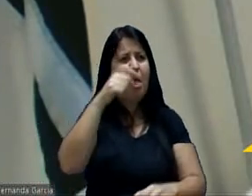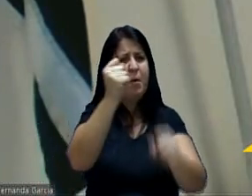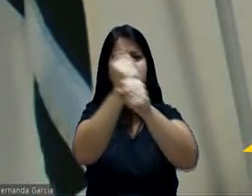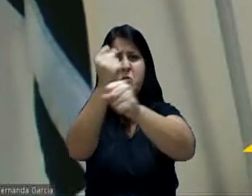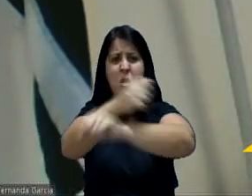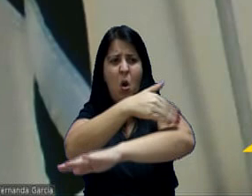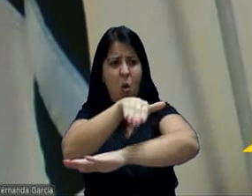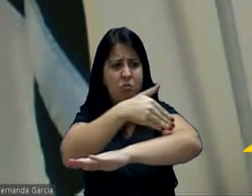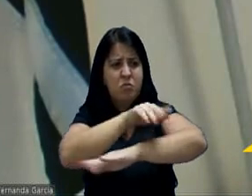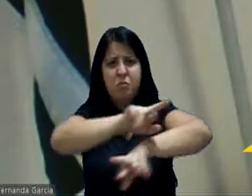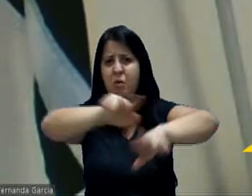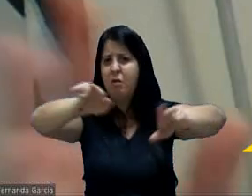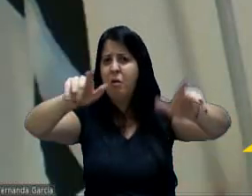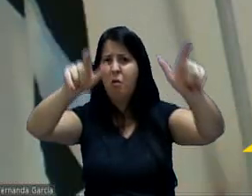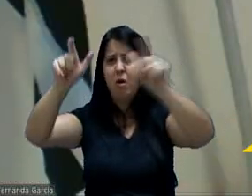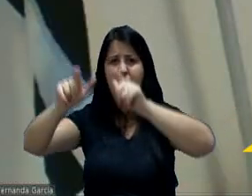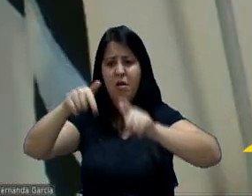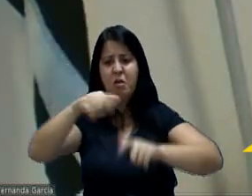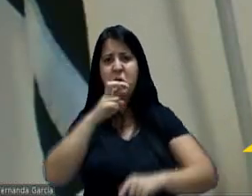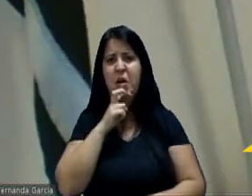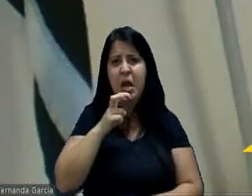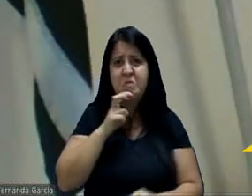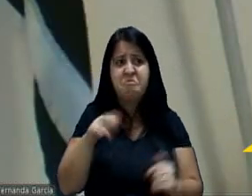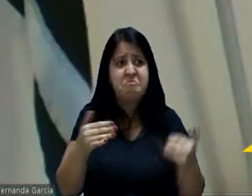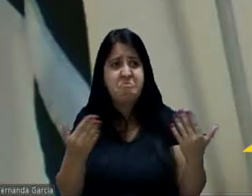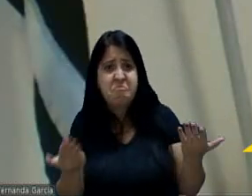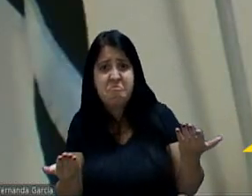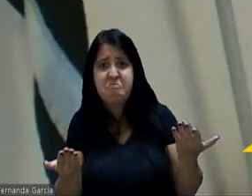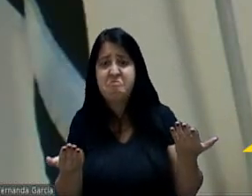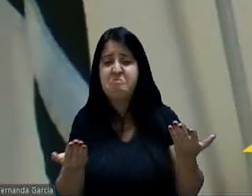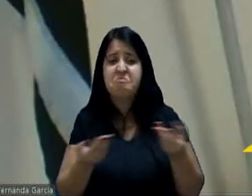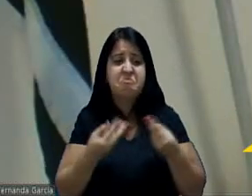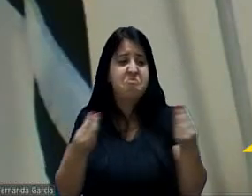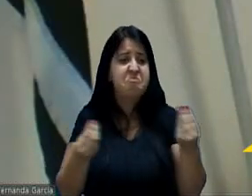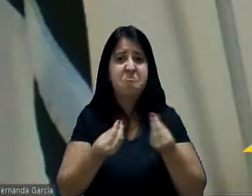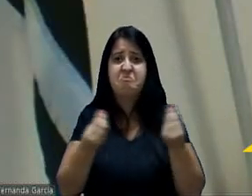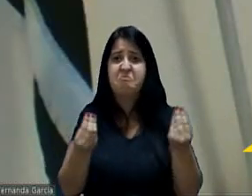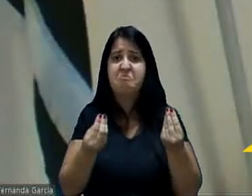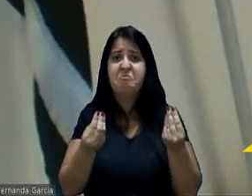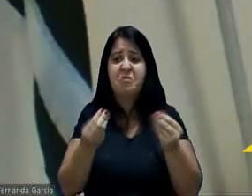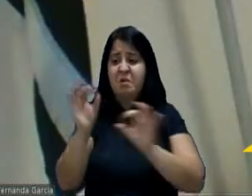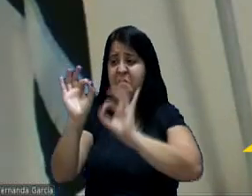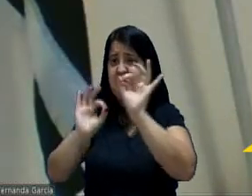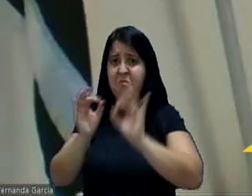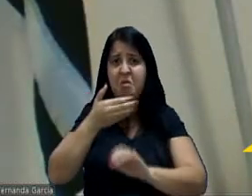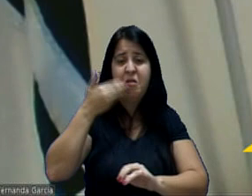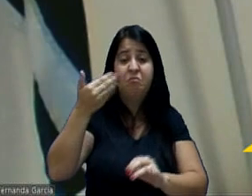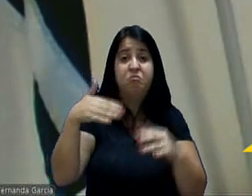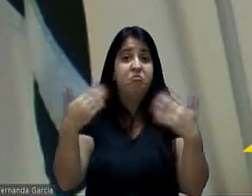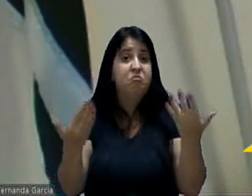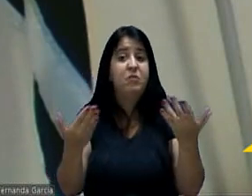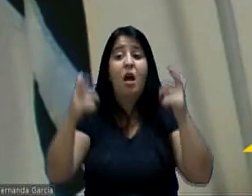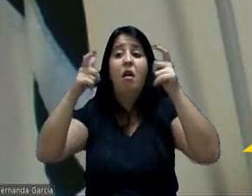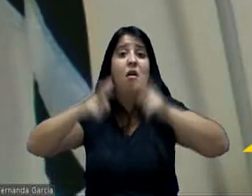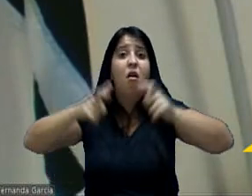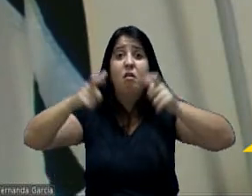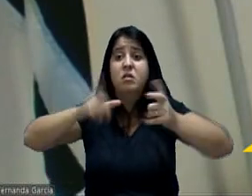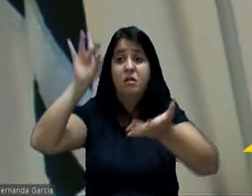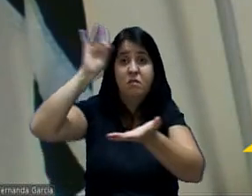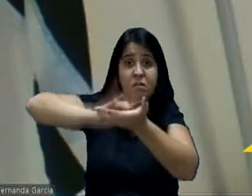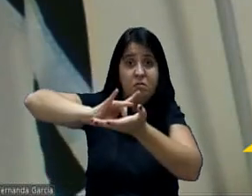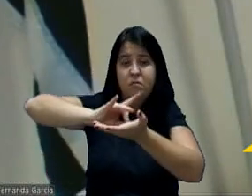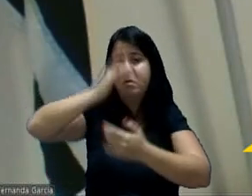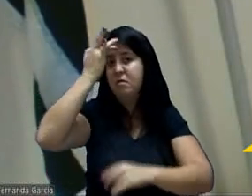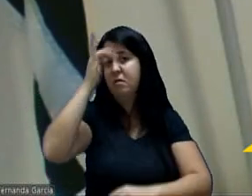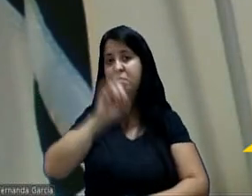vários lugares em Sorocaba, estruturas, né, para melhorar a estrutura na cidade. Mas nós sabemos para onde, não sabemos,